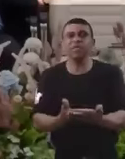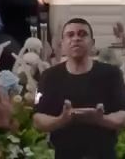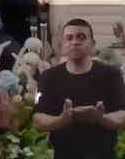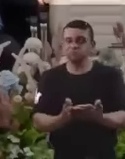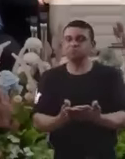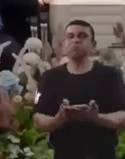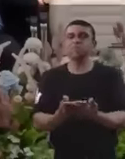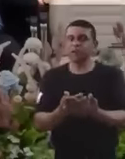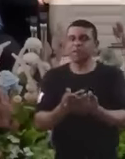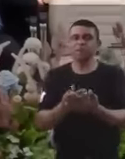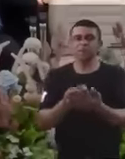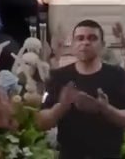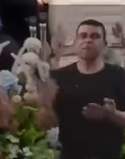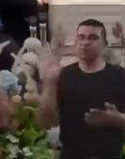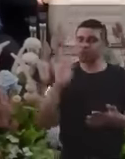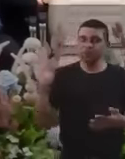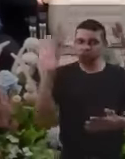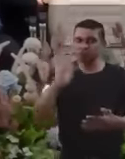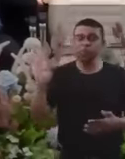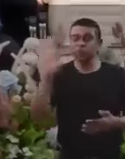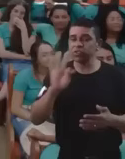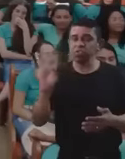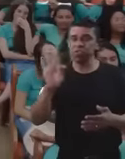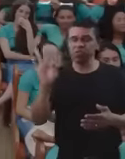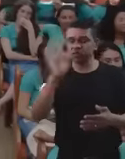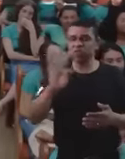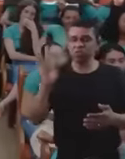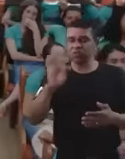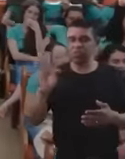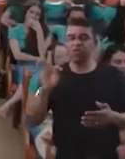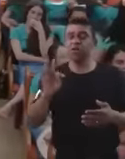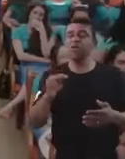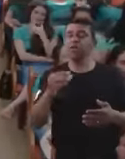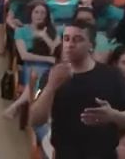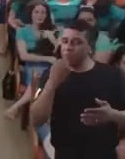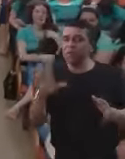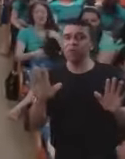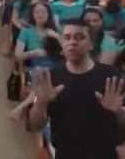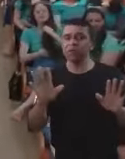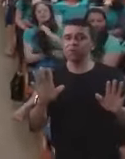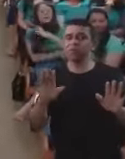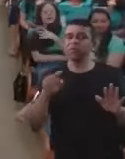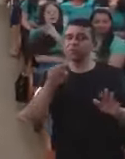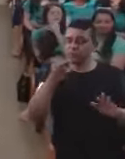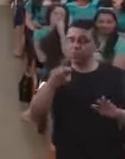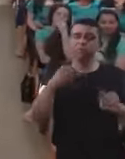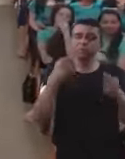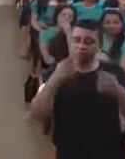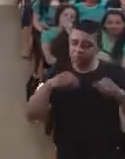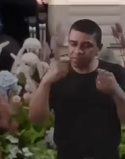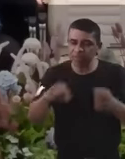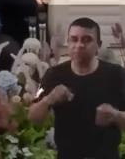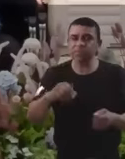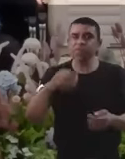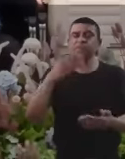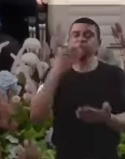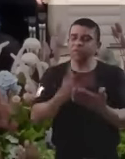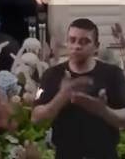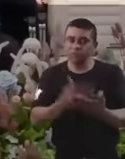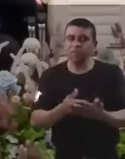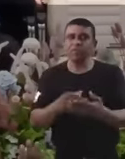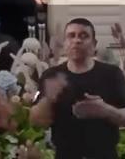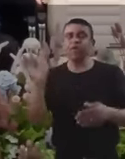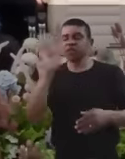que teologia esfria. Mentira, ela apaga o fogo falso e nos faz acender o verdadeiro fogo